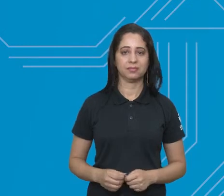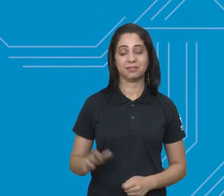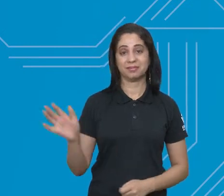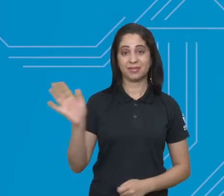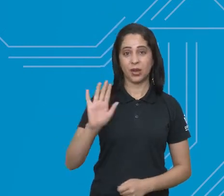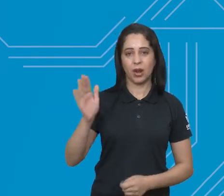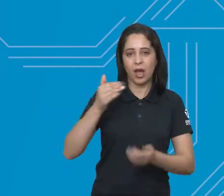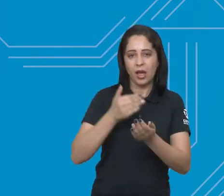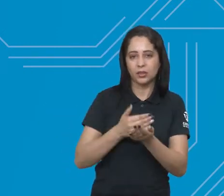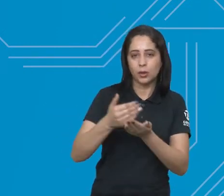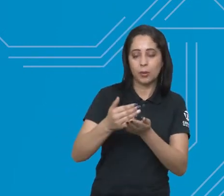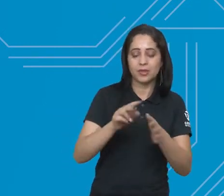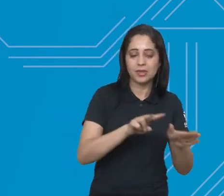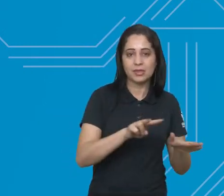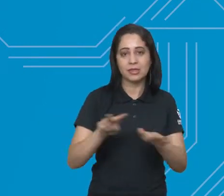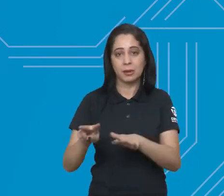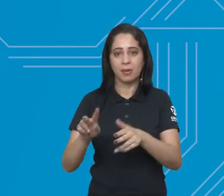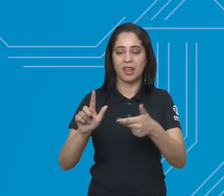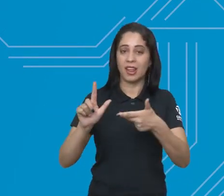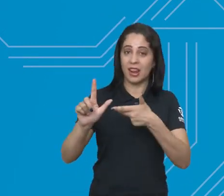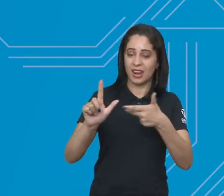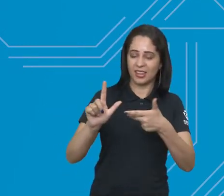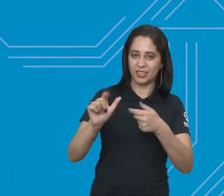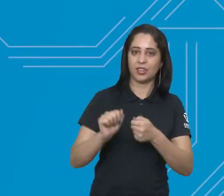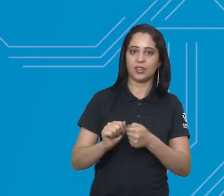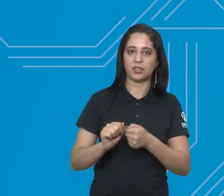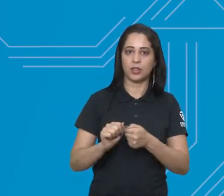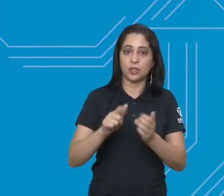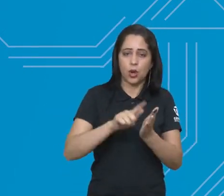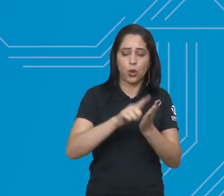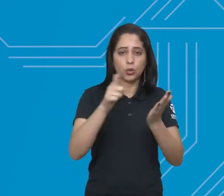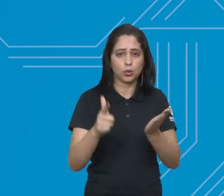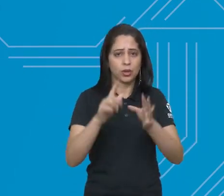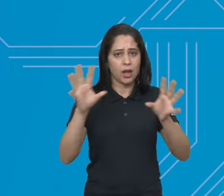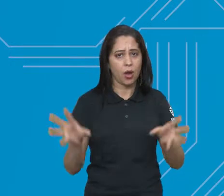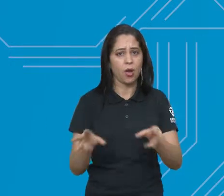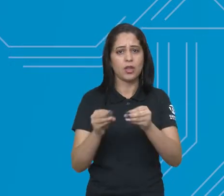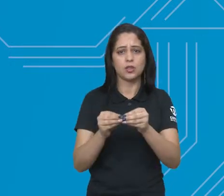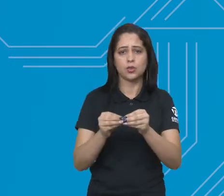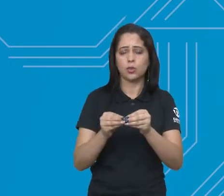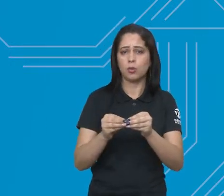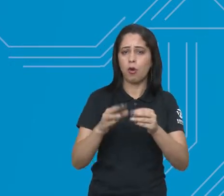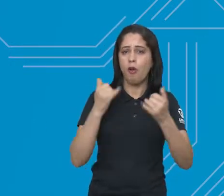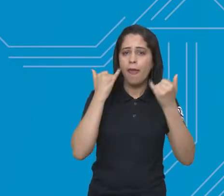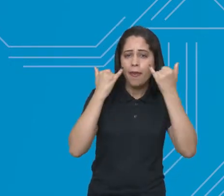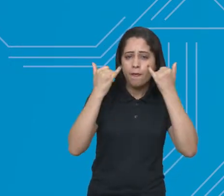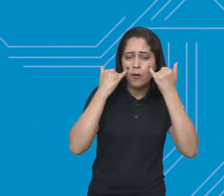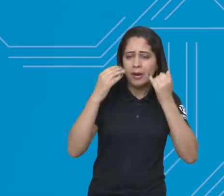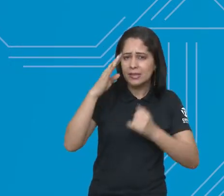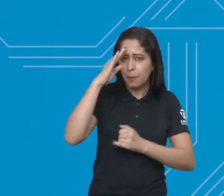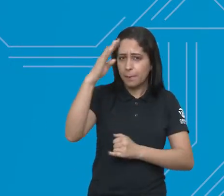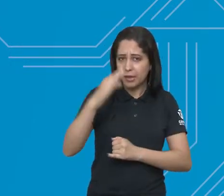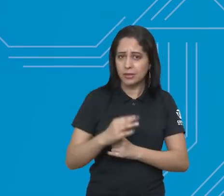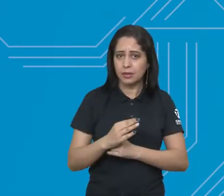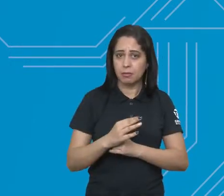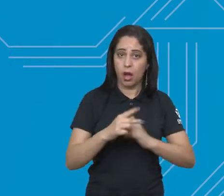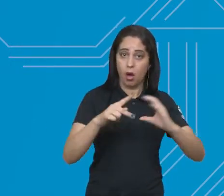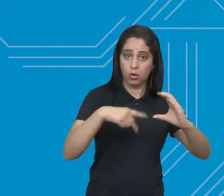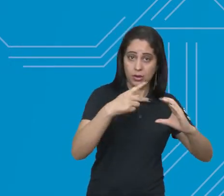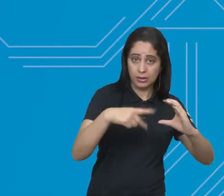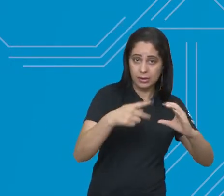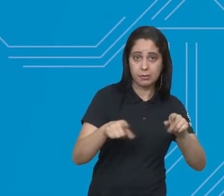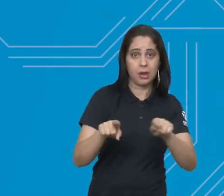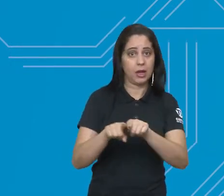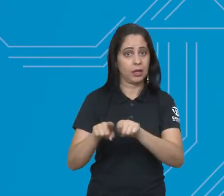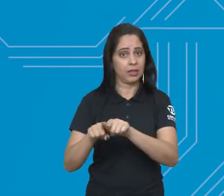Olá, começa agora o Semana Legislativa, nosso telejornal com um resumo das principais notícias que marcaram a semana na